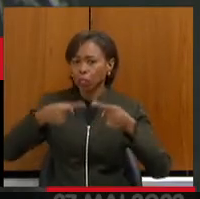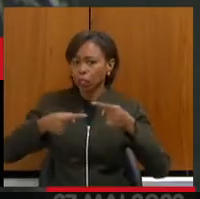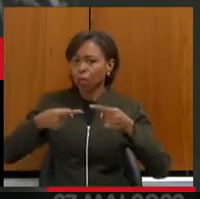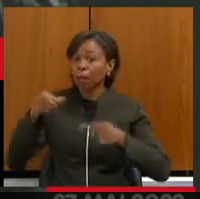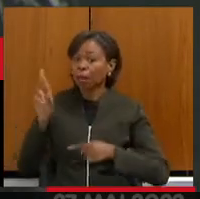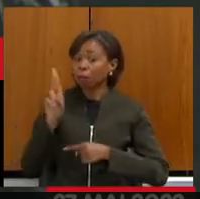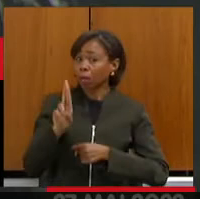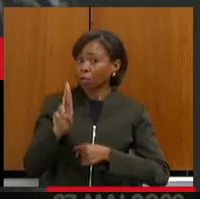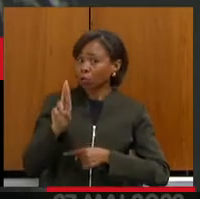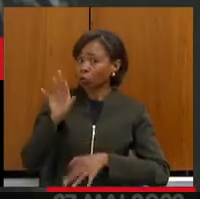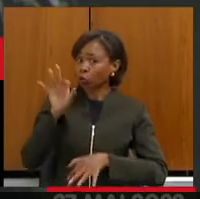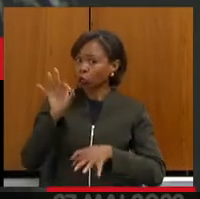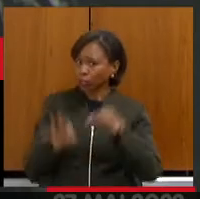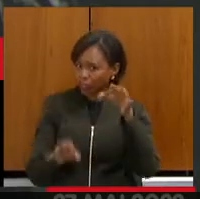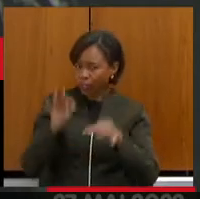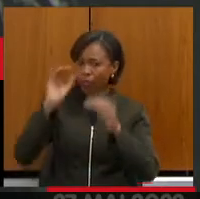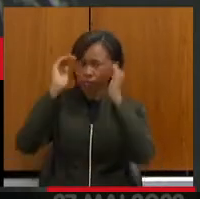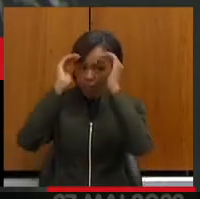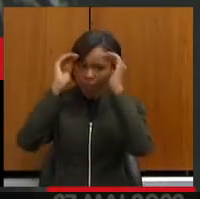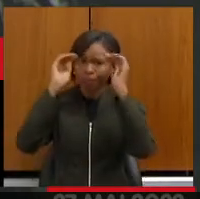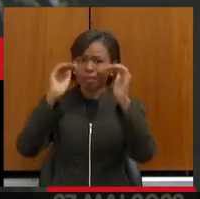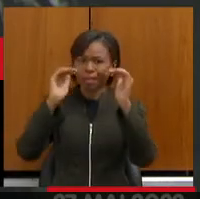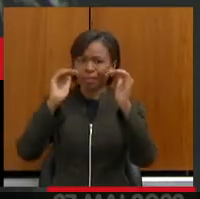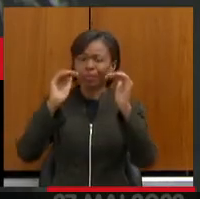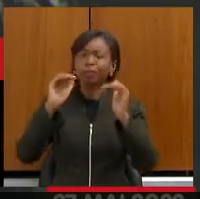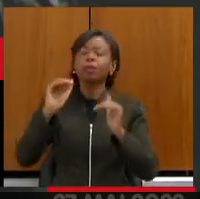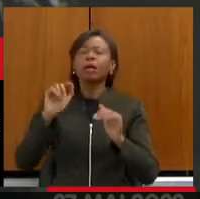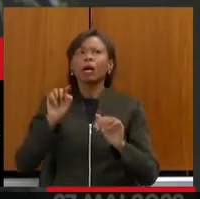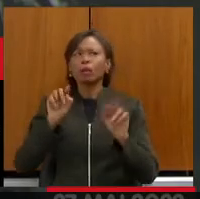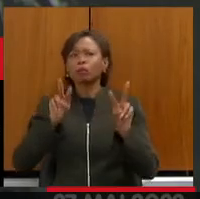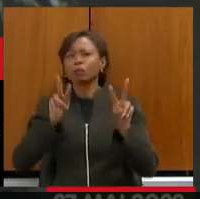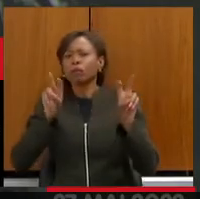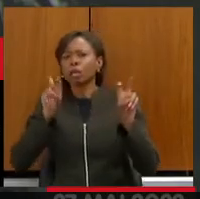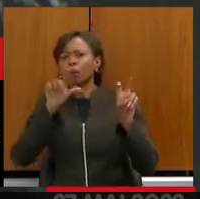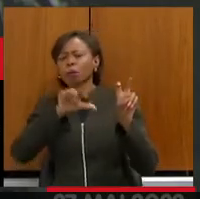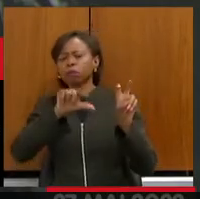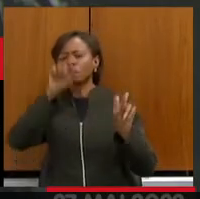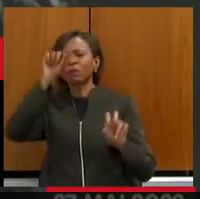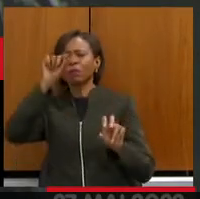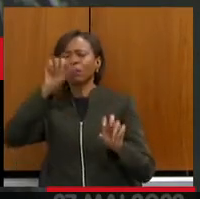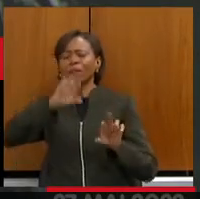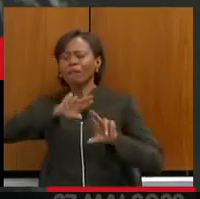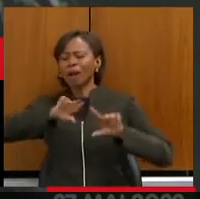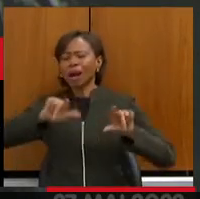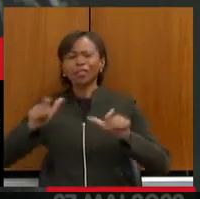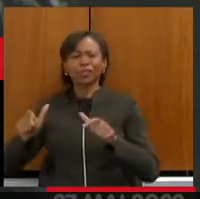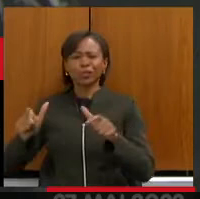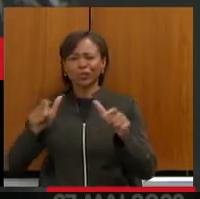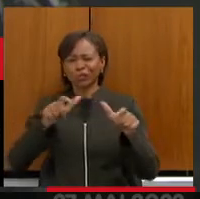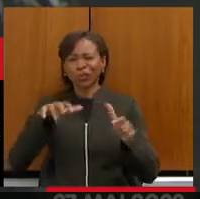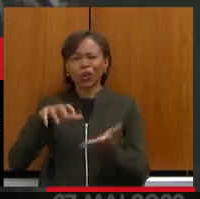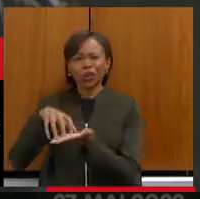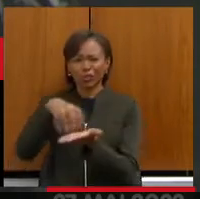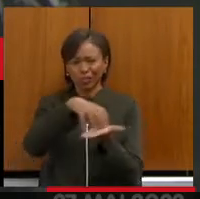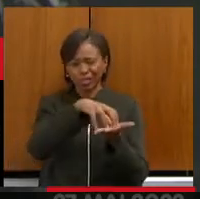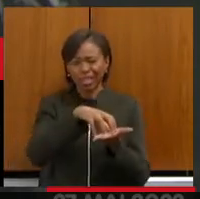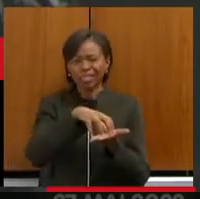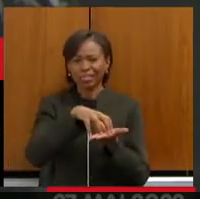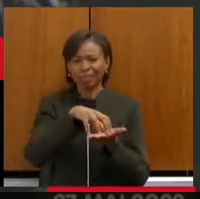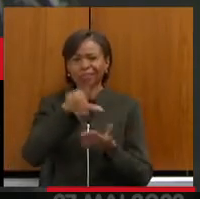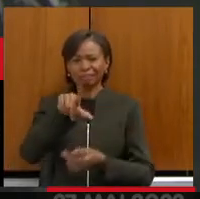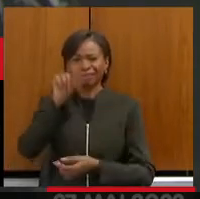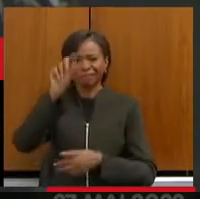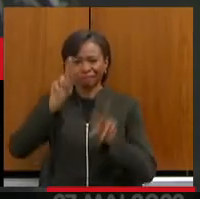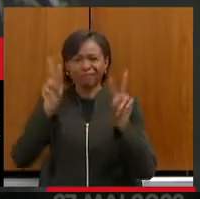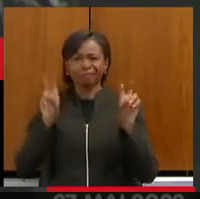foi eleito de forma democrática por diversos coletivos entidades e órgãos para nós e a programação